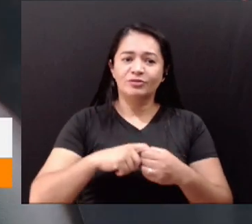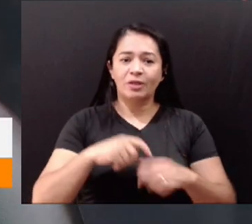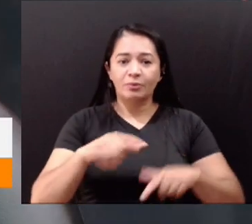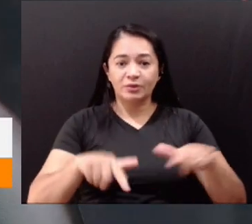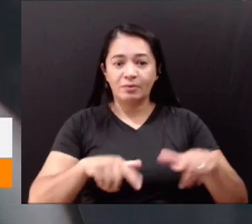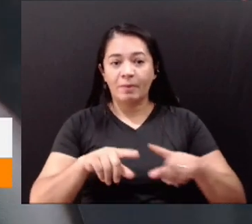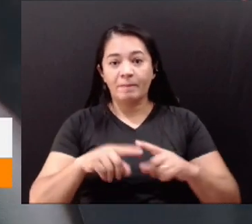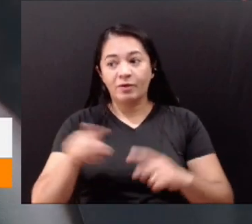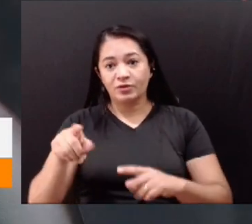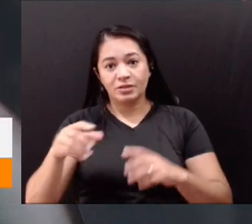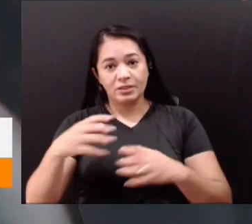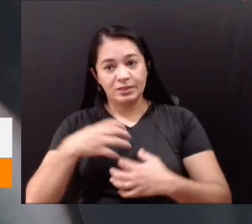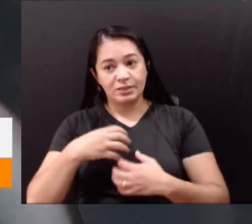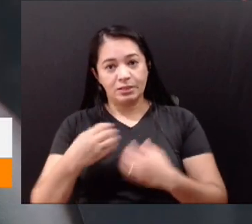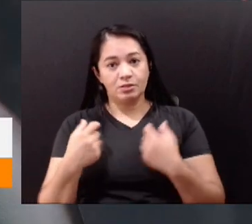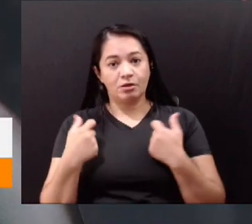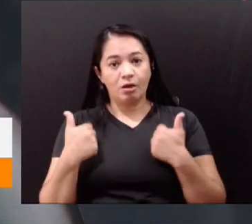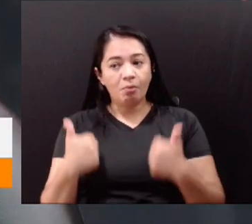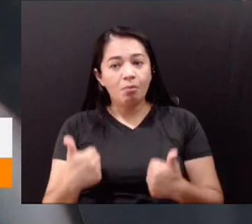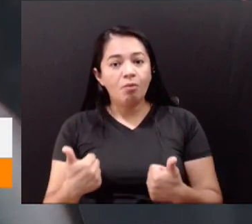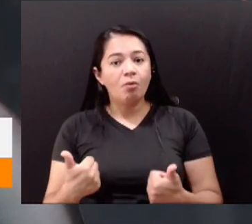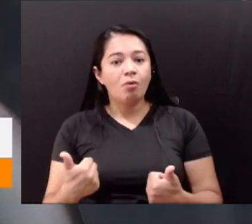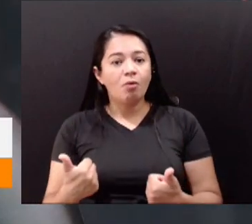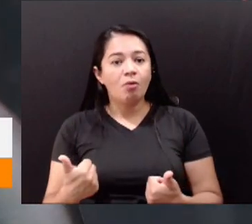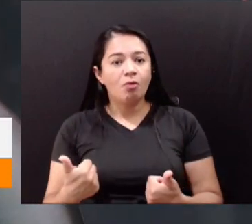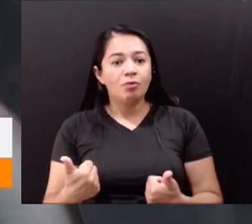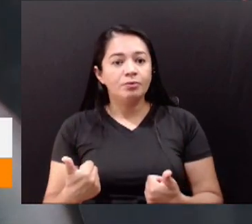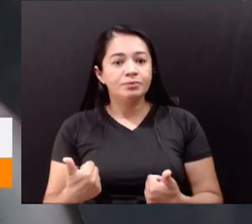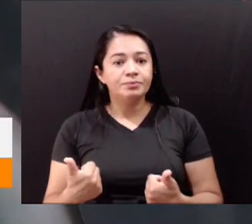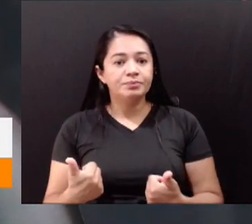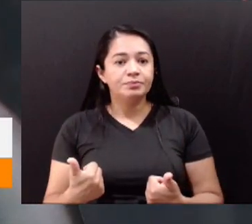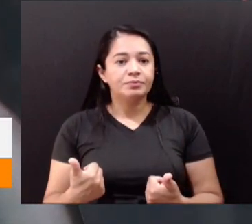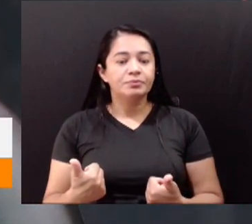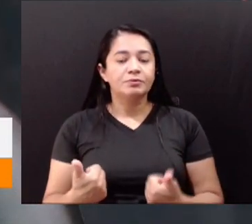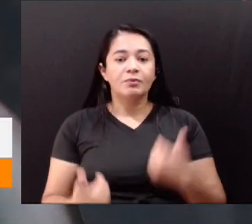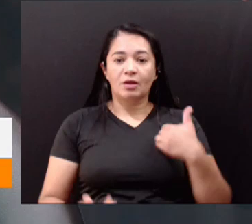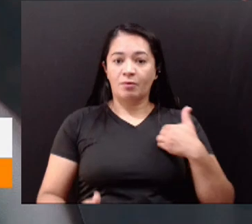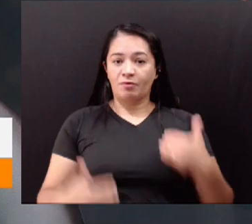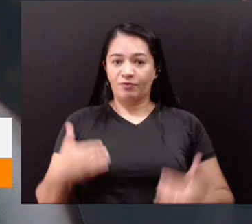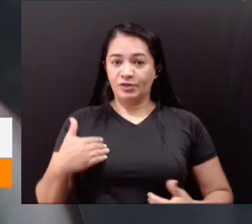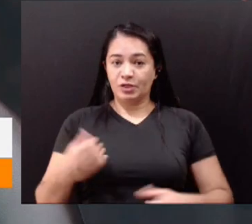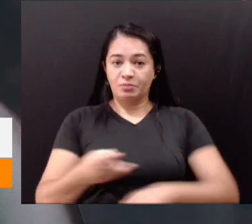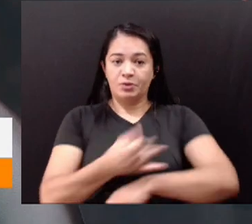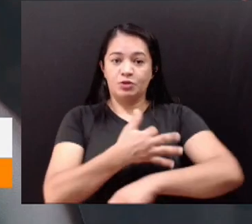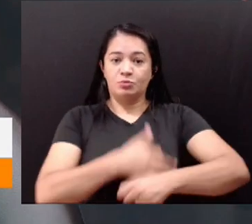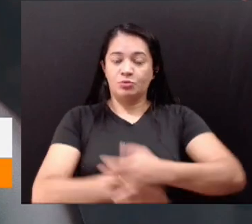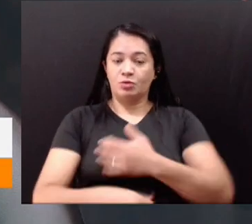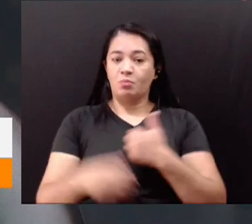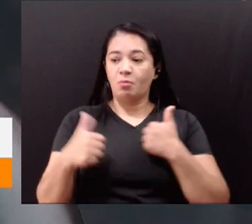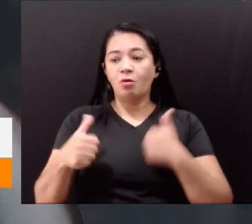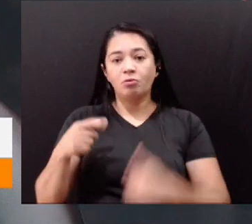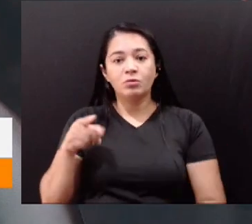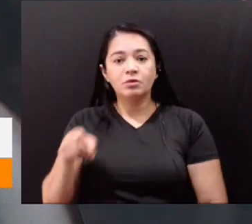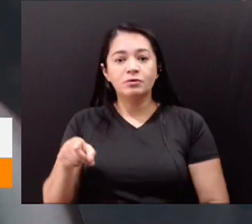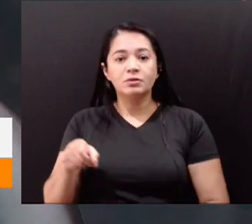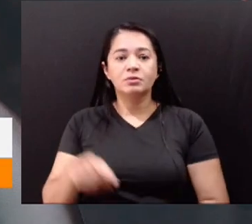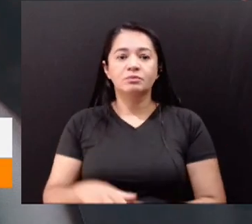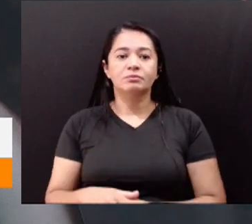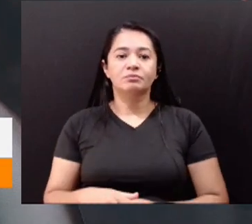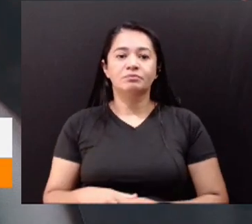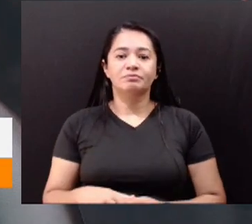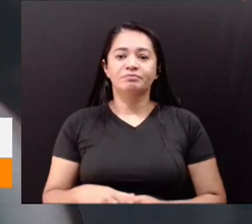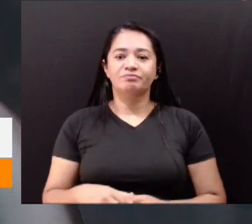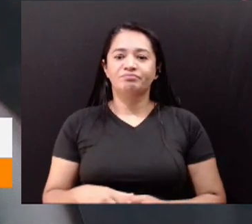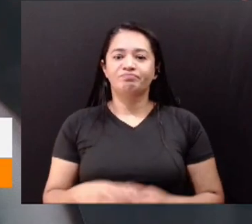dentro daquilo que é aceitável, fisicamente, emocionalmente para você, né? Acho que são muitas